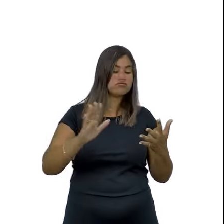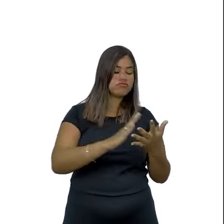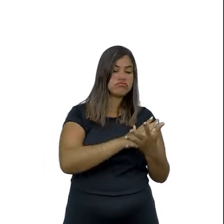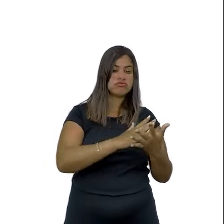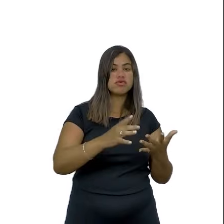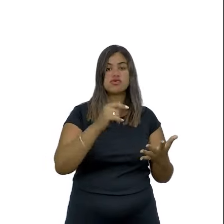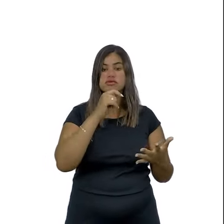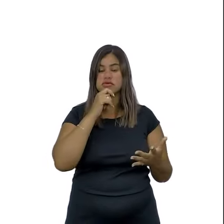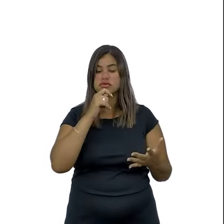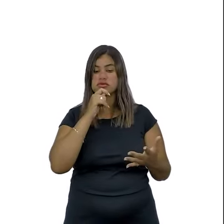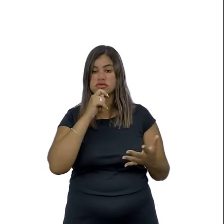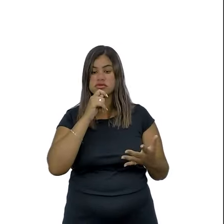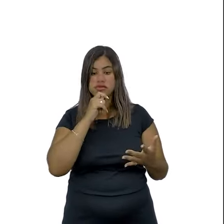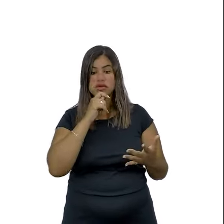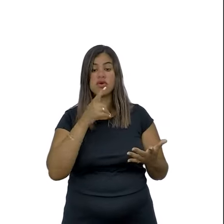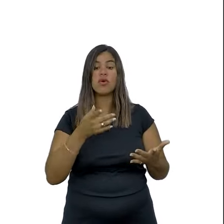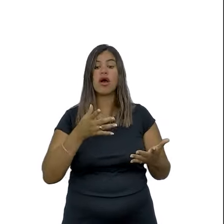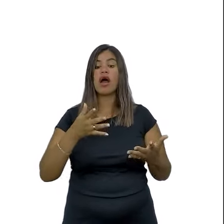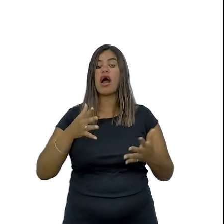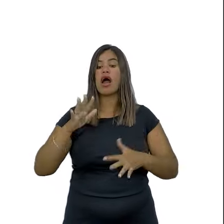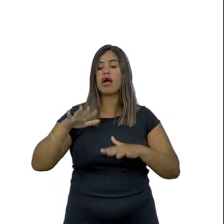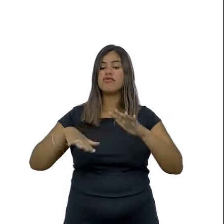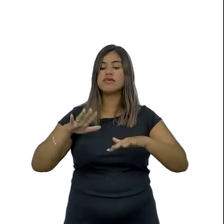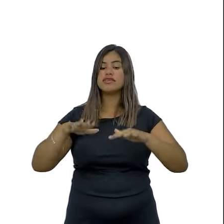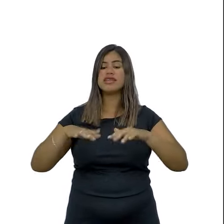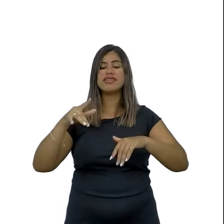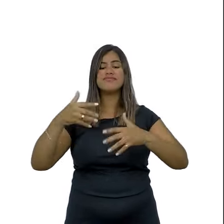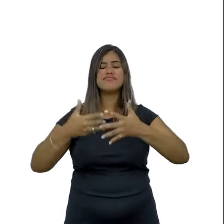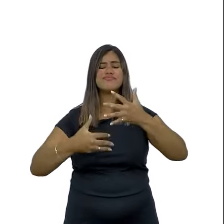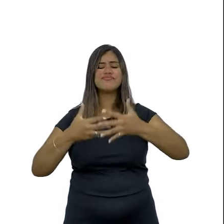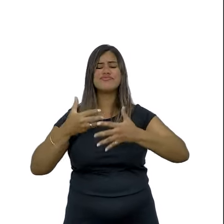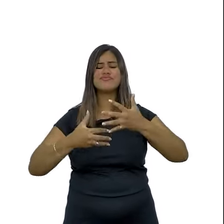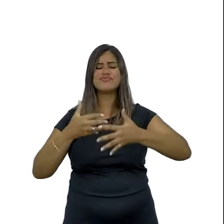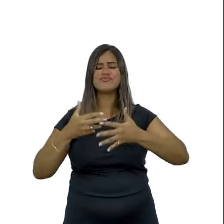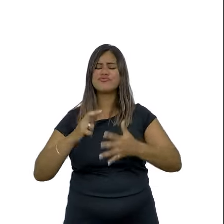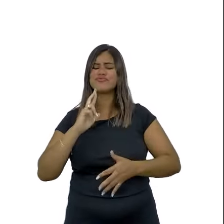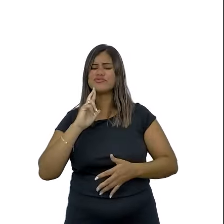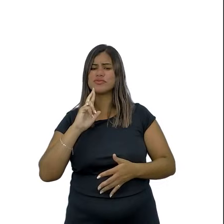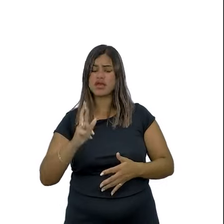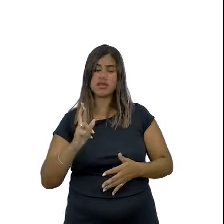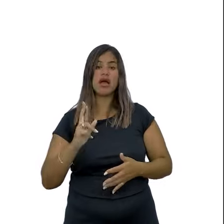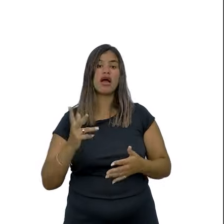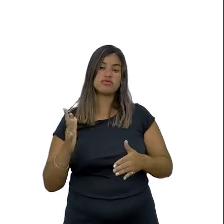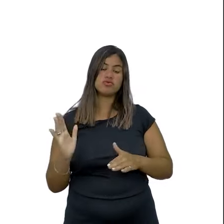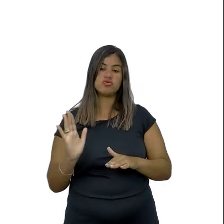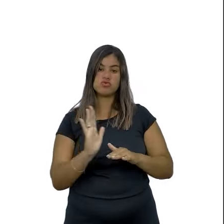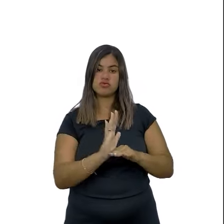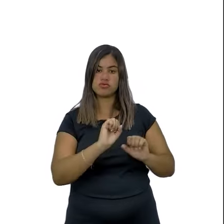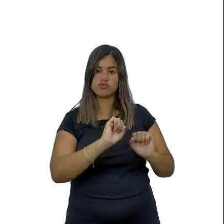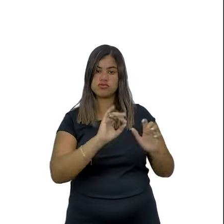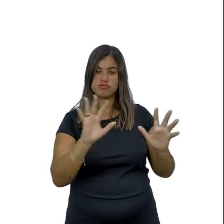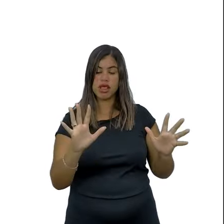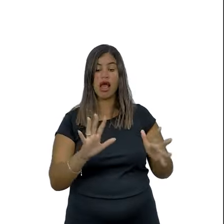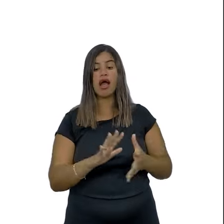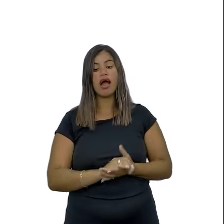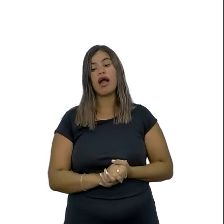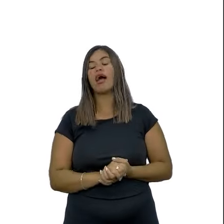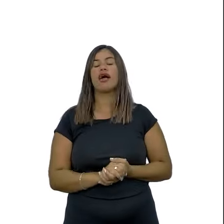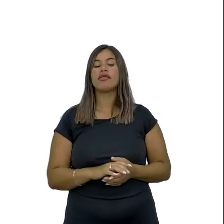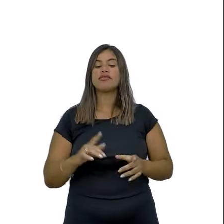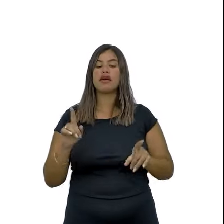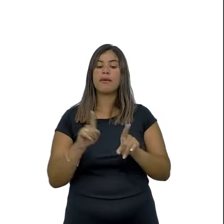para que ele não erre no momento do resultado. Uma atividade interessante que